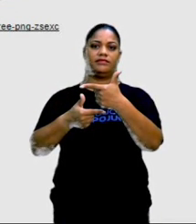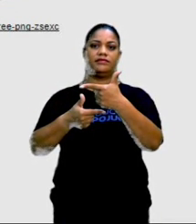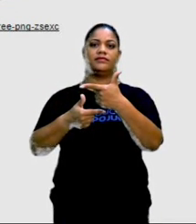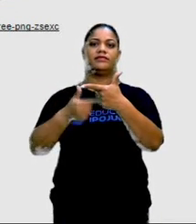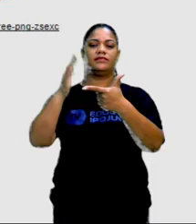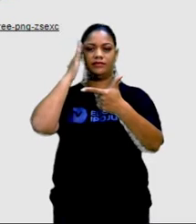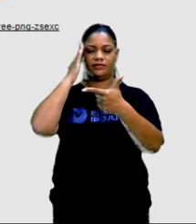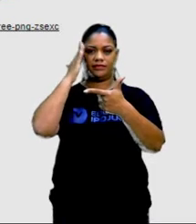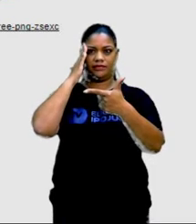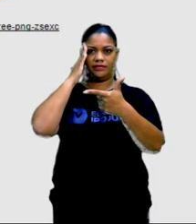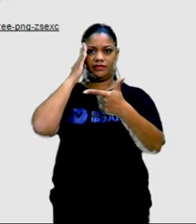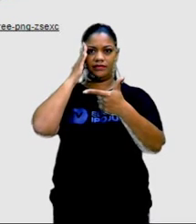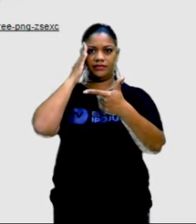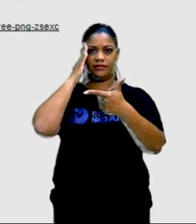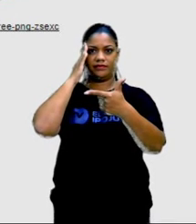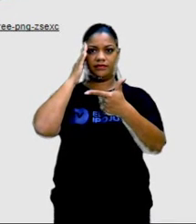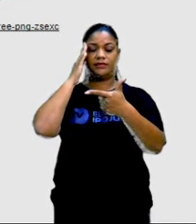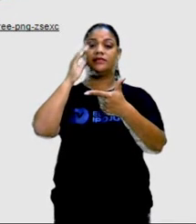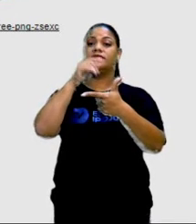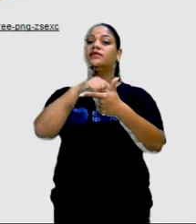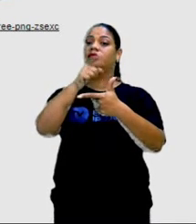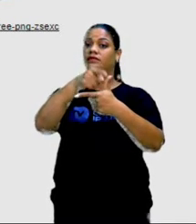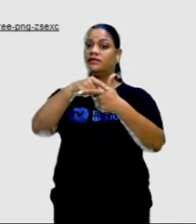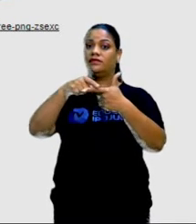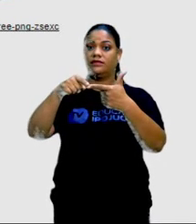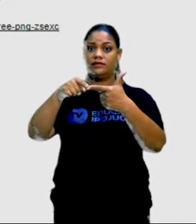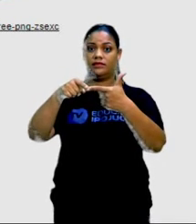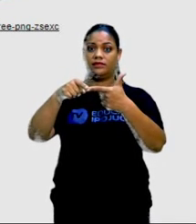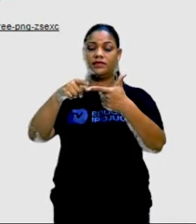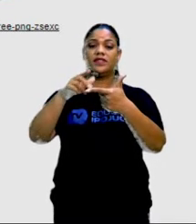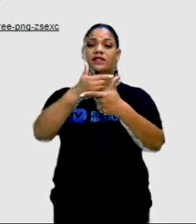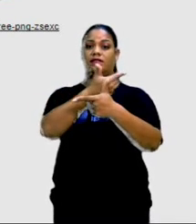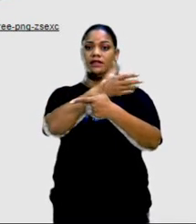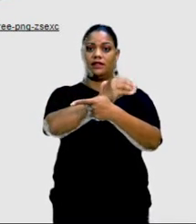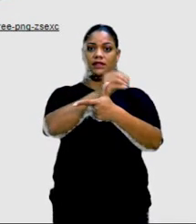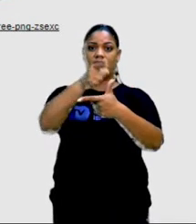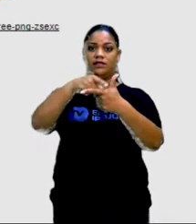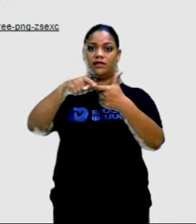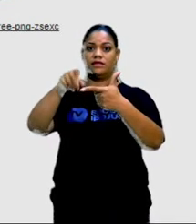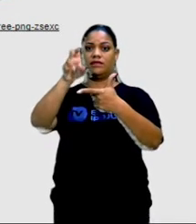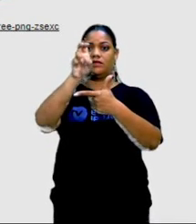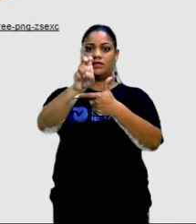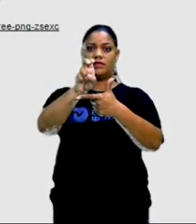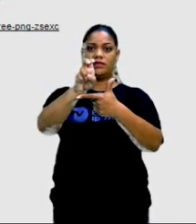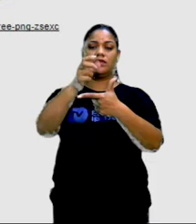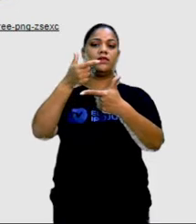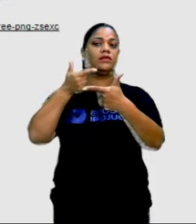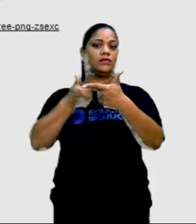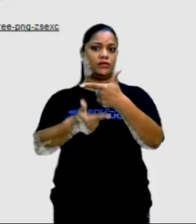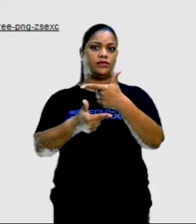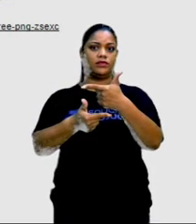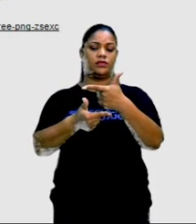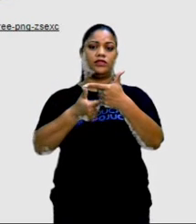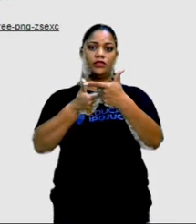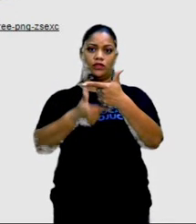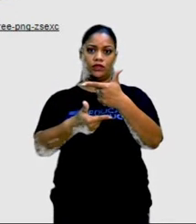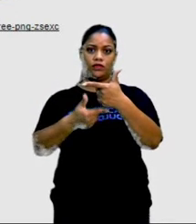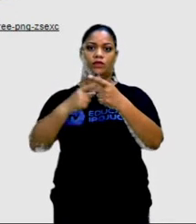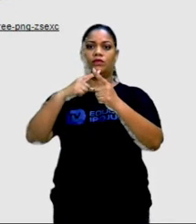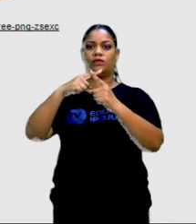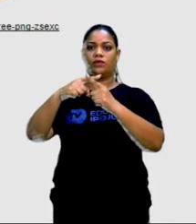Então, você entende esse joguinho? Se você divide, você pega 10, divide para 5, cada um vai ganhar 2. Aí você